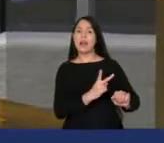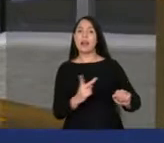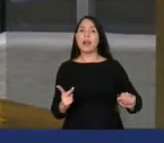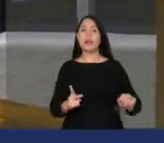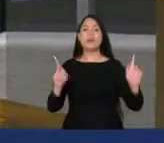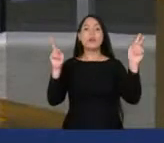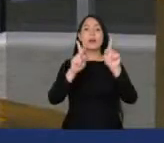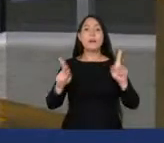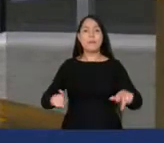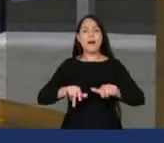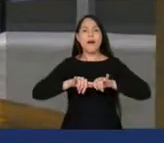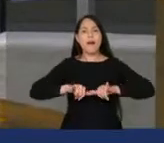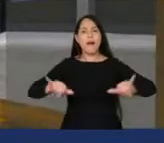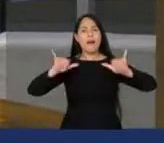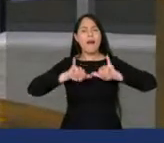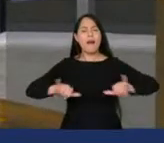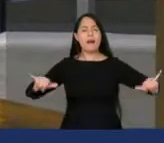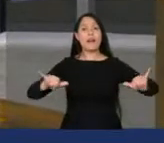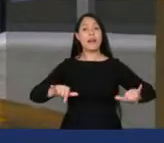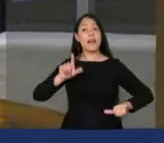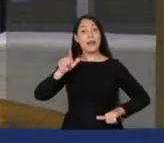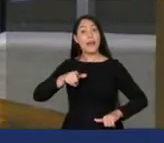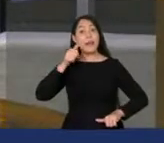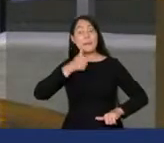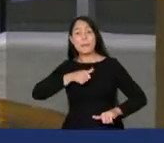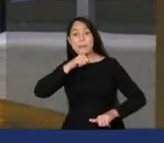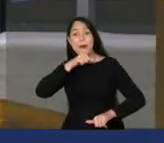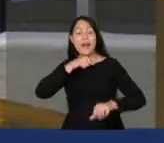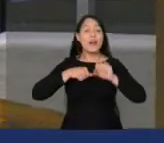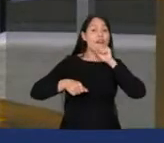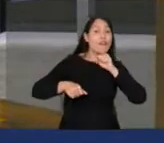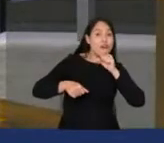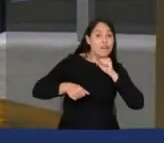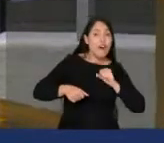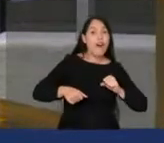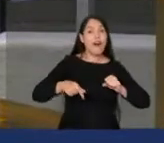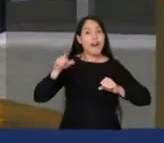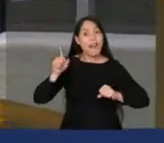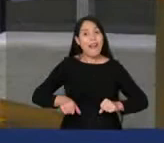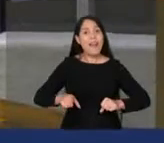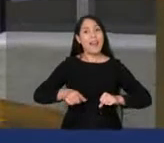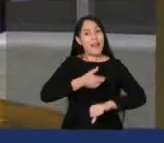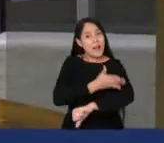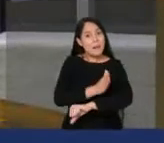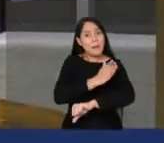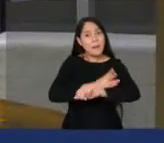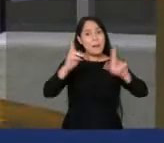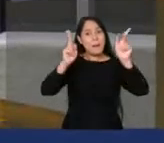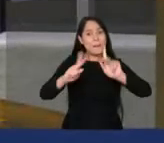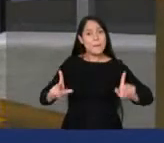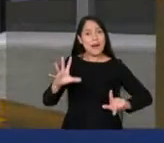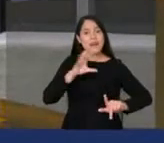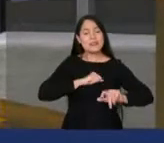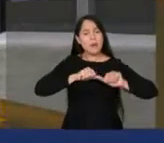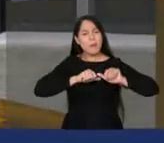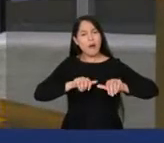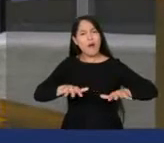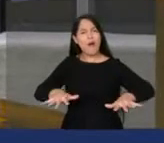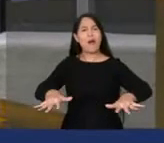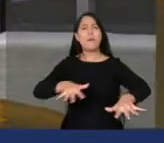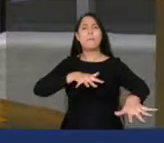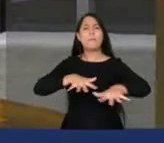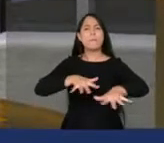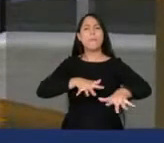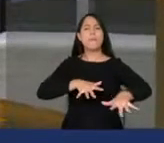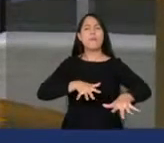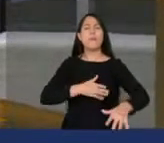paz, mães e avós, praticantes e mobilizadoras da paz e do amor, nos